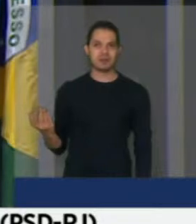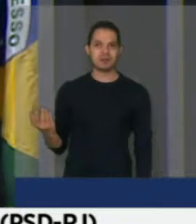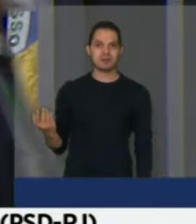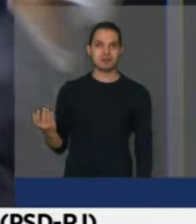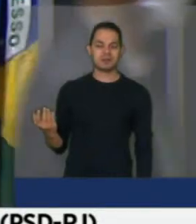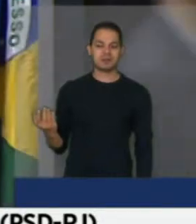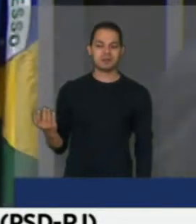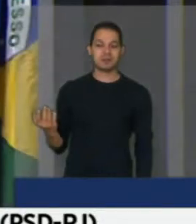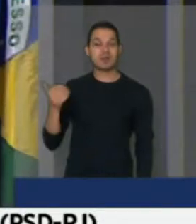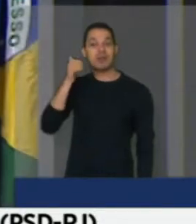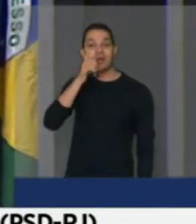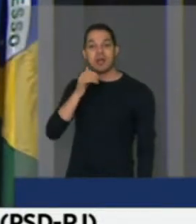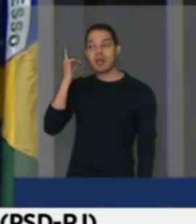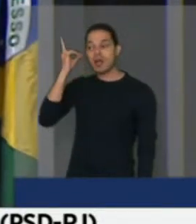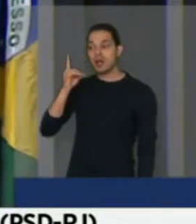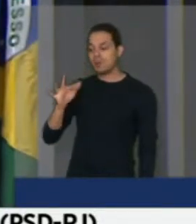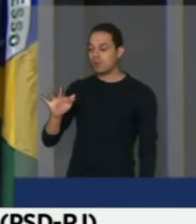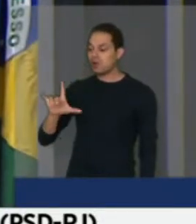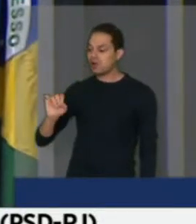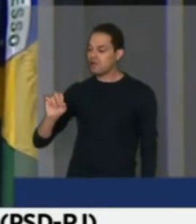A Flor de Lis não teve